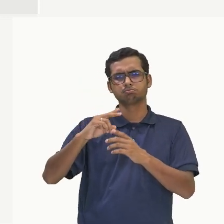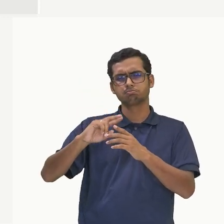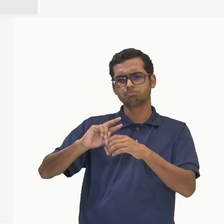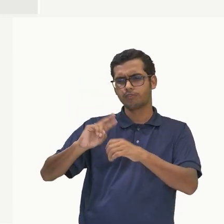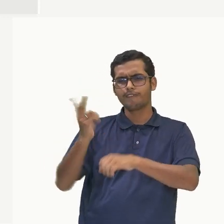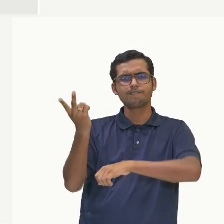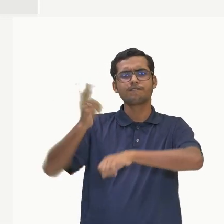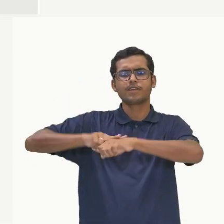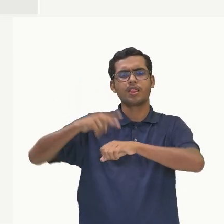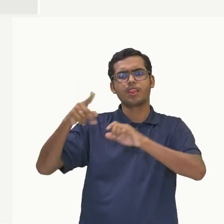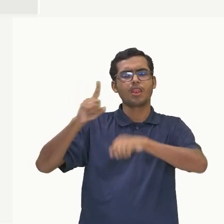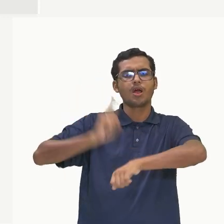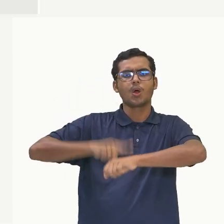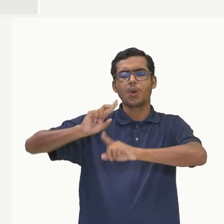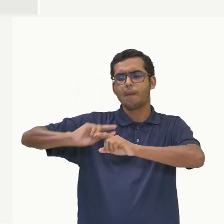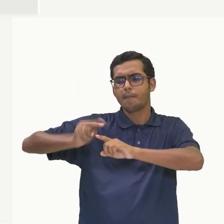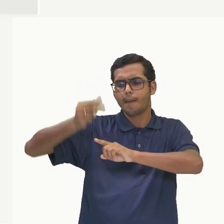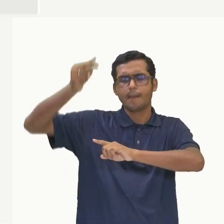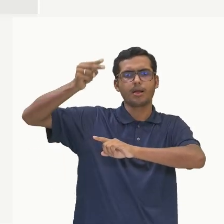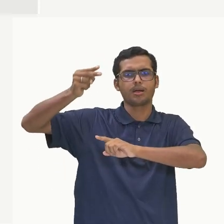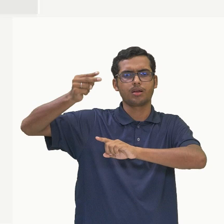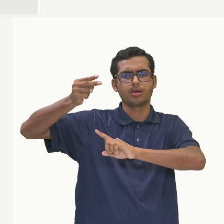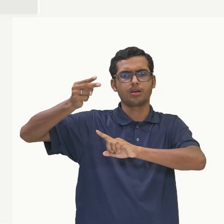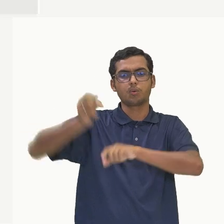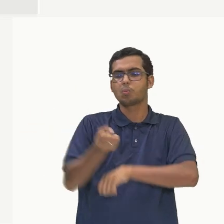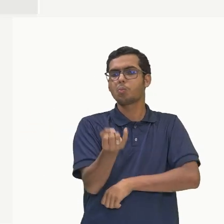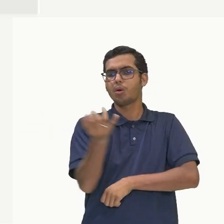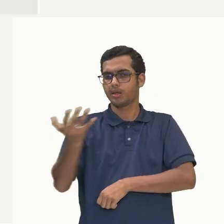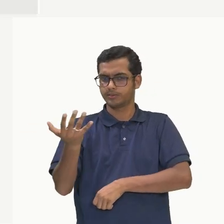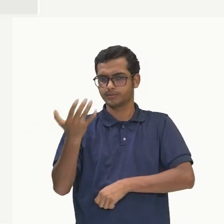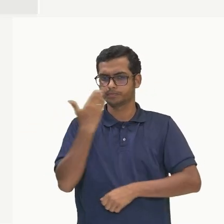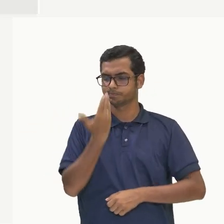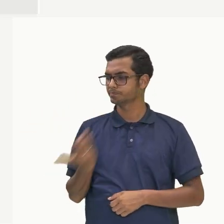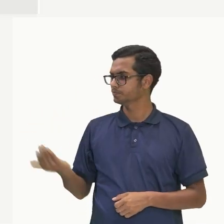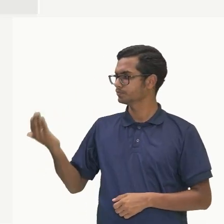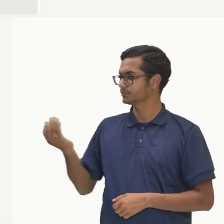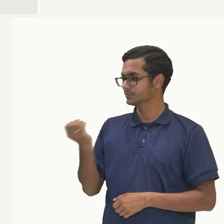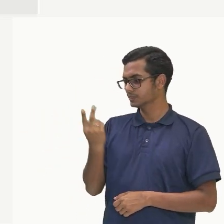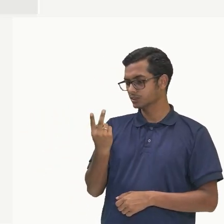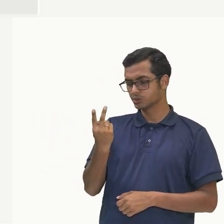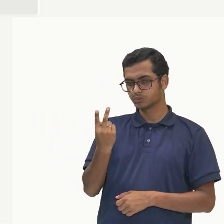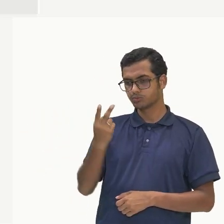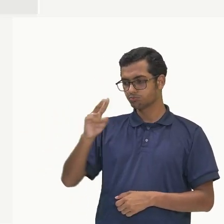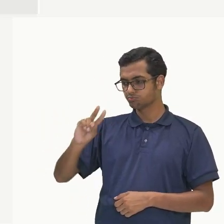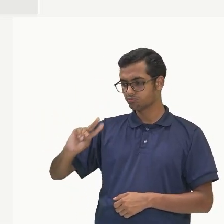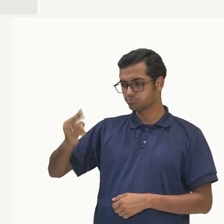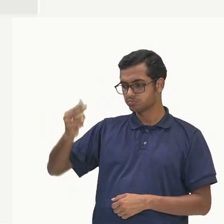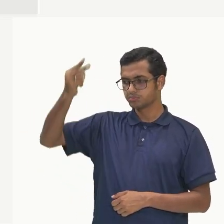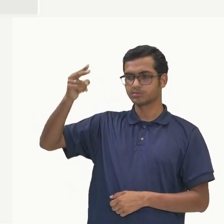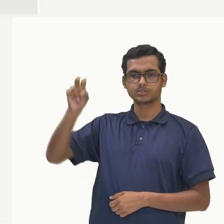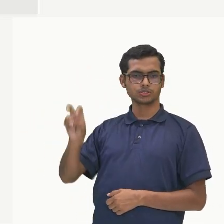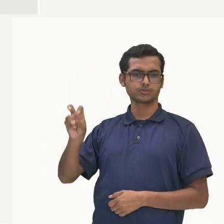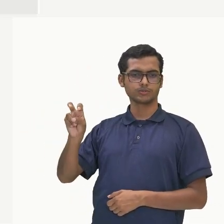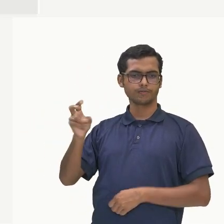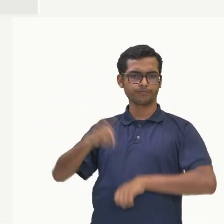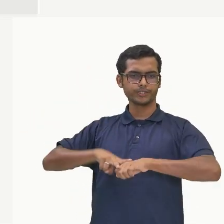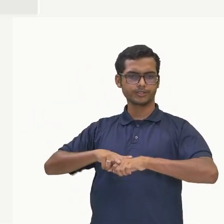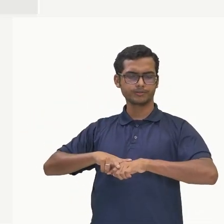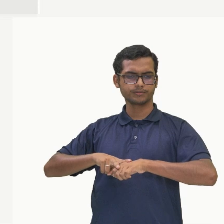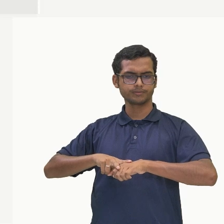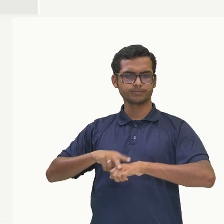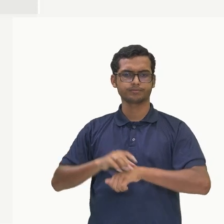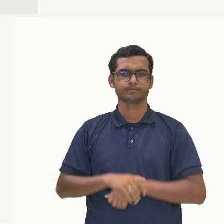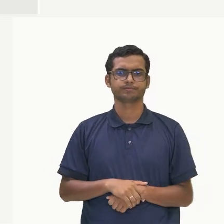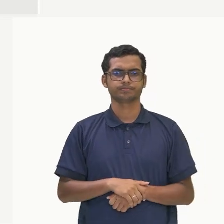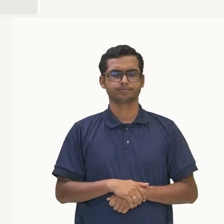dê 10, vai ser quanto? 5, tá? Então, ele aumentou 5 vezes. Se